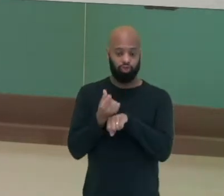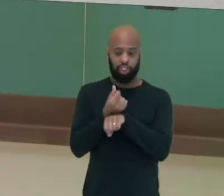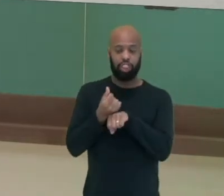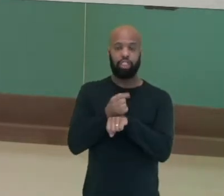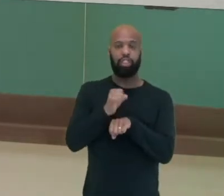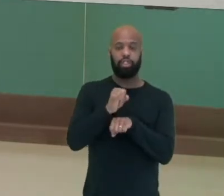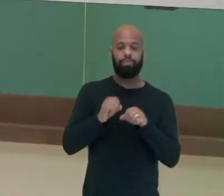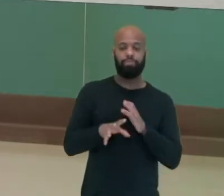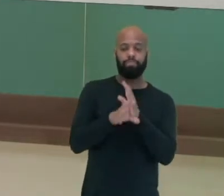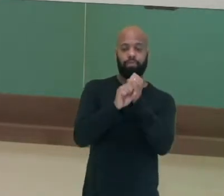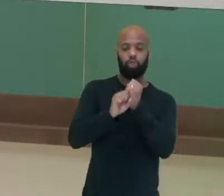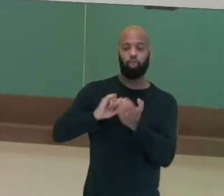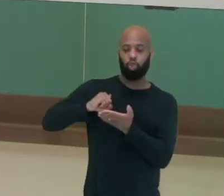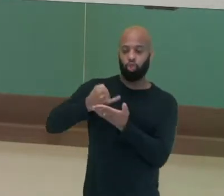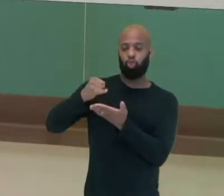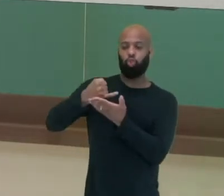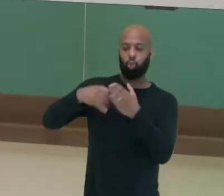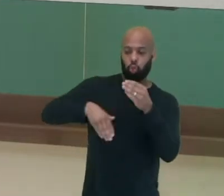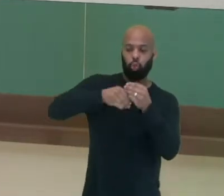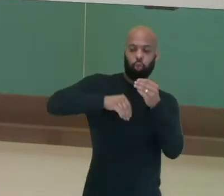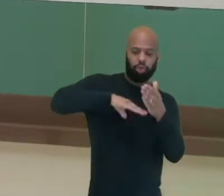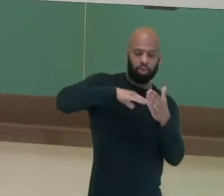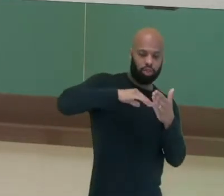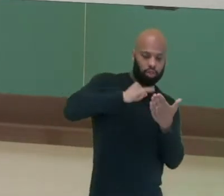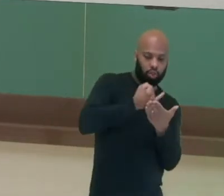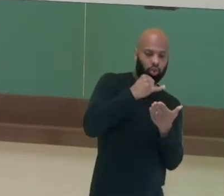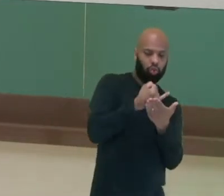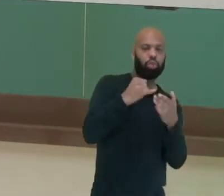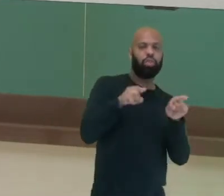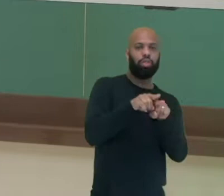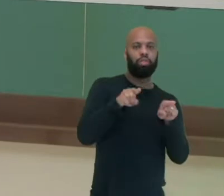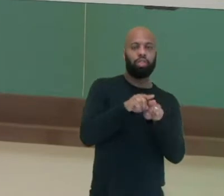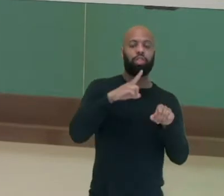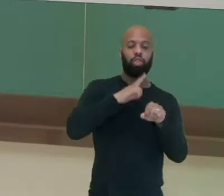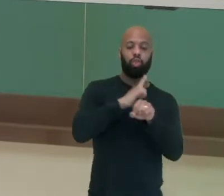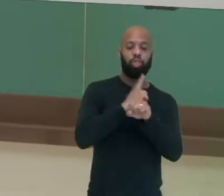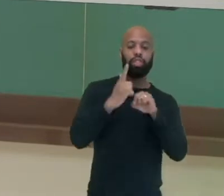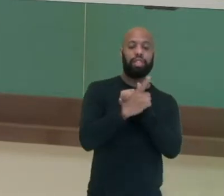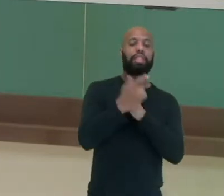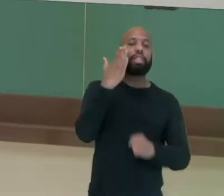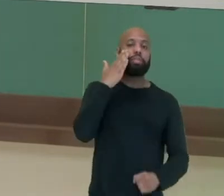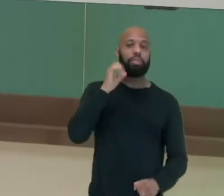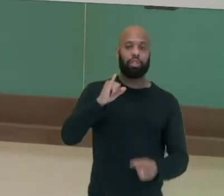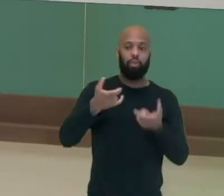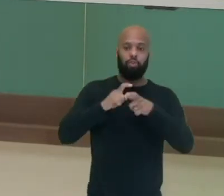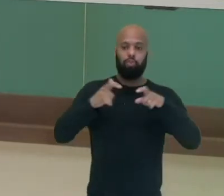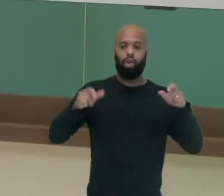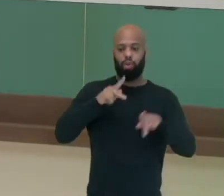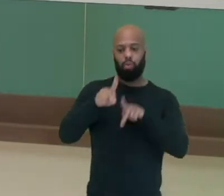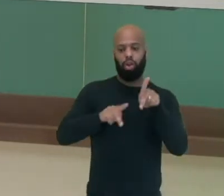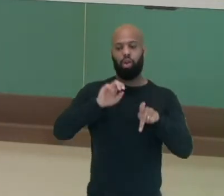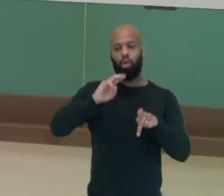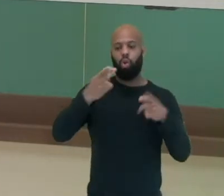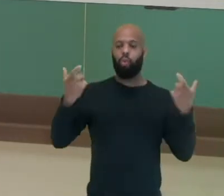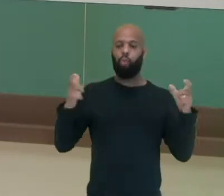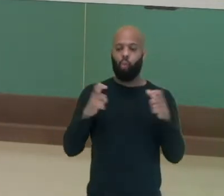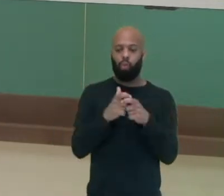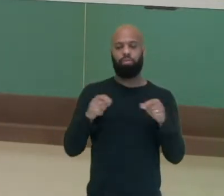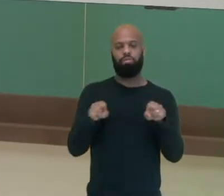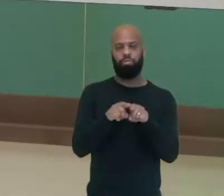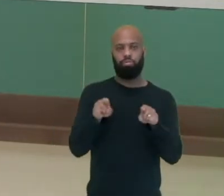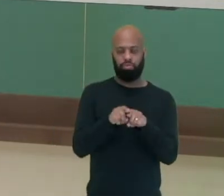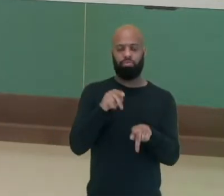calculando o juro composto. Geografia, para analisar o crescimento ou decrescimento populacional. Em